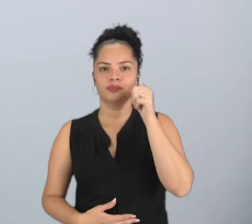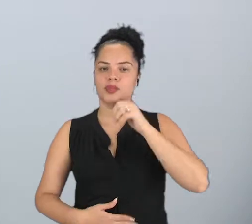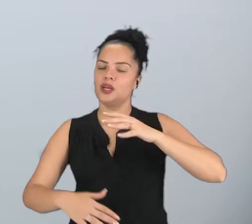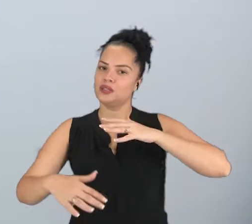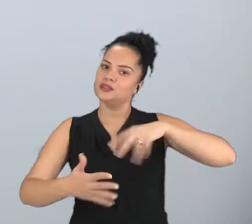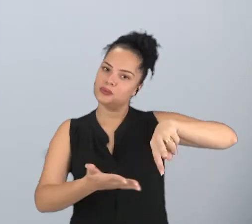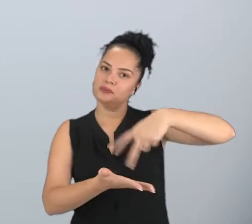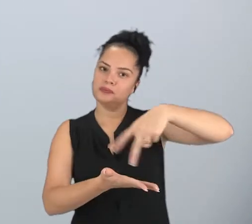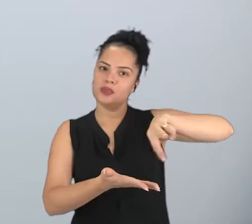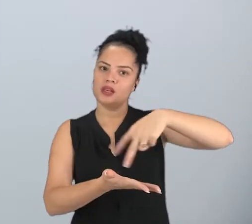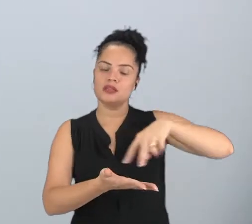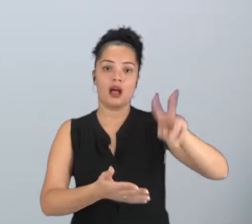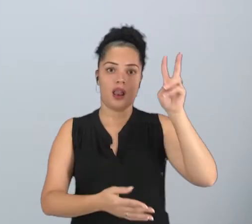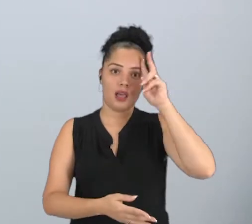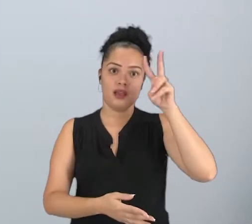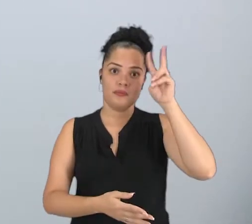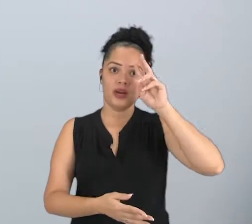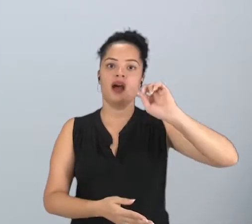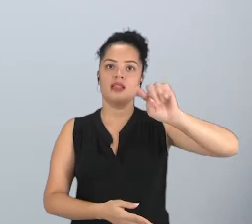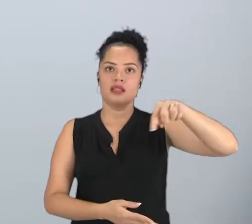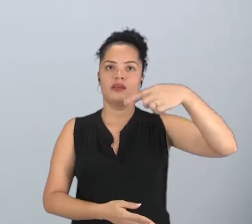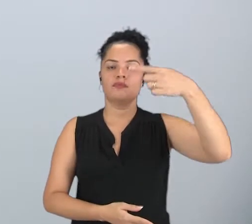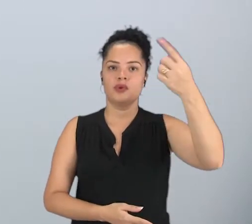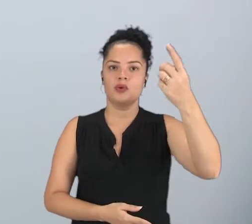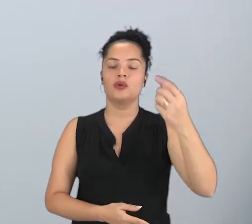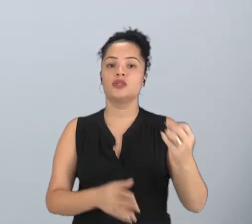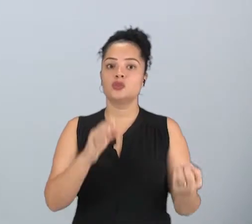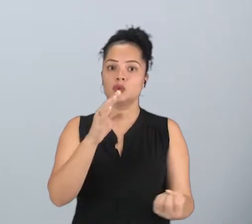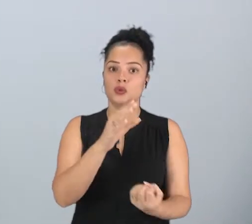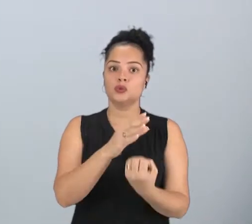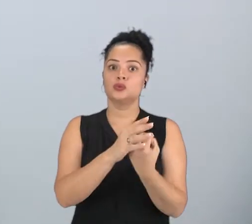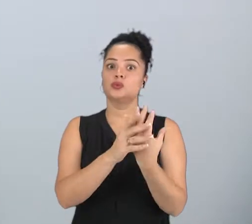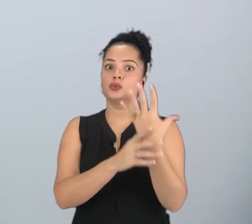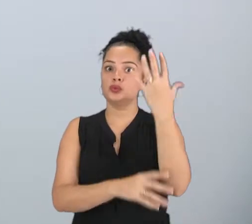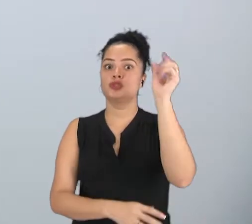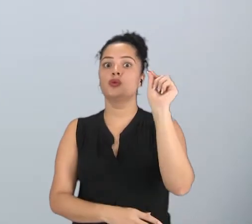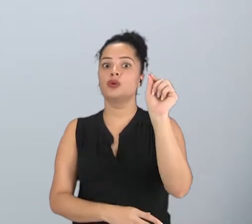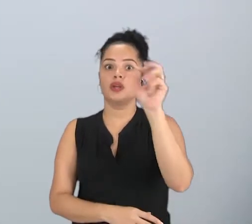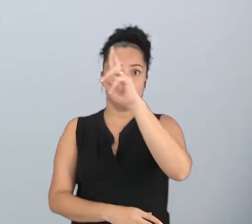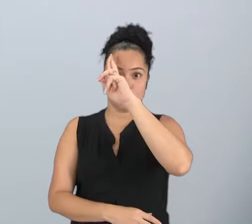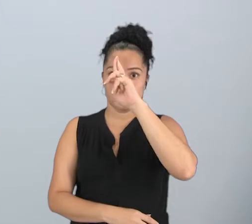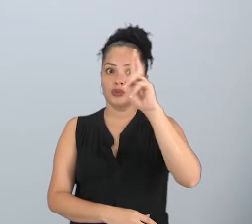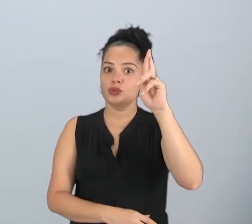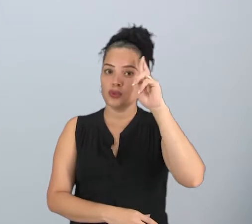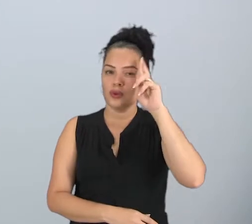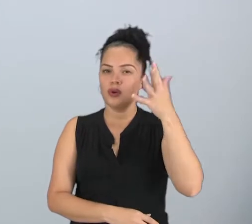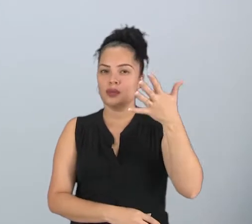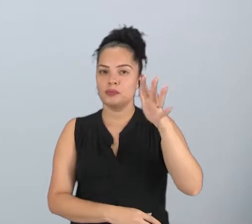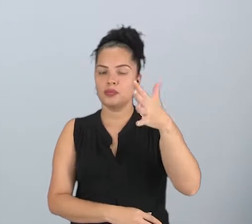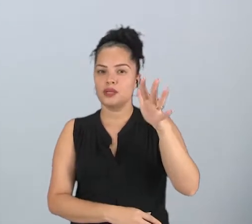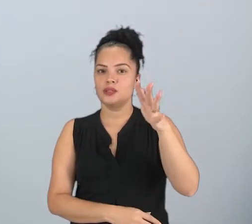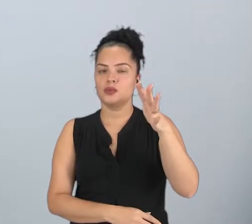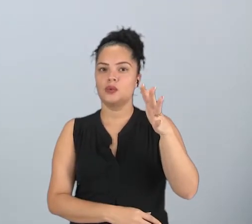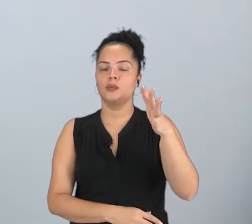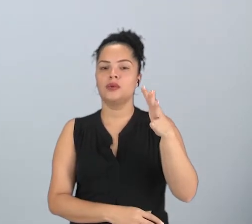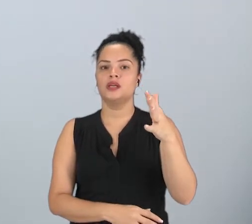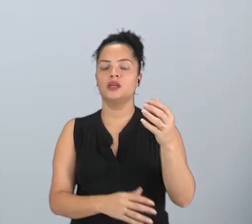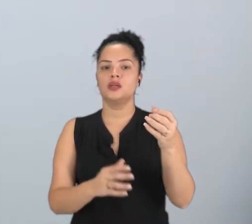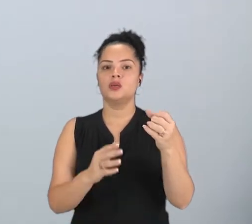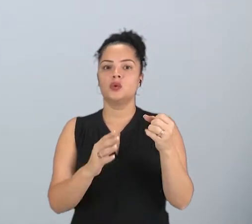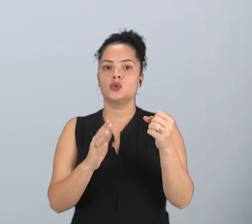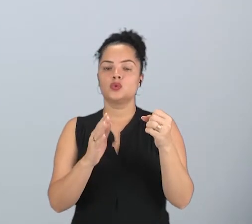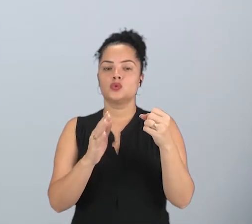dançavam. Lembrando que depois da pré-história começa a história. A história começa mais ou menos em 4000